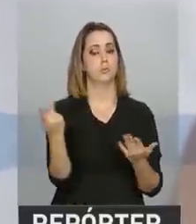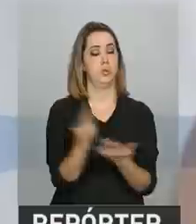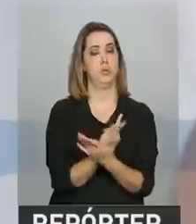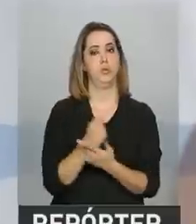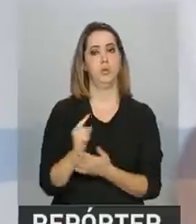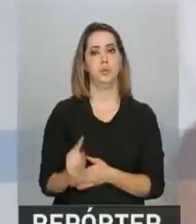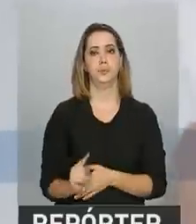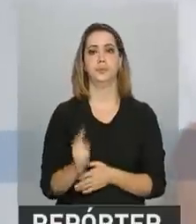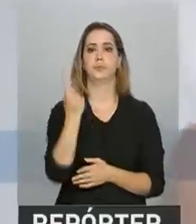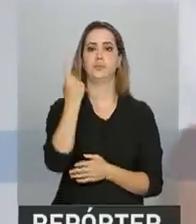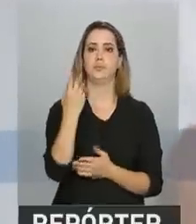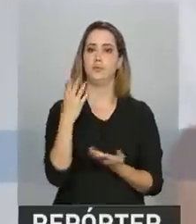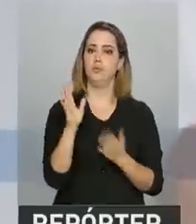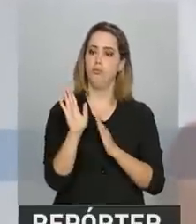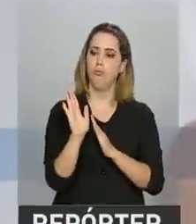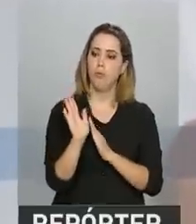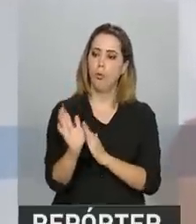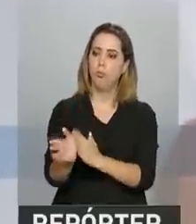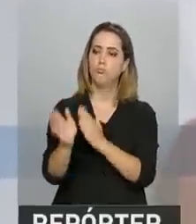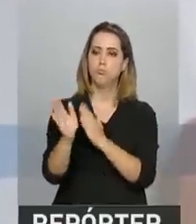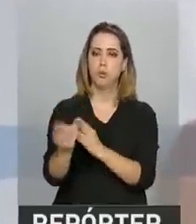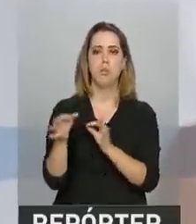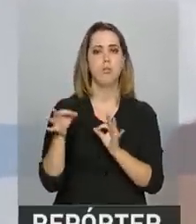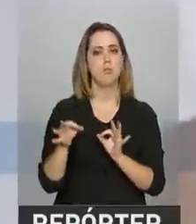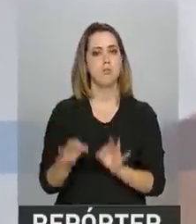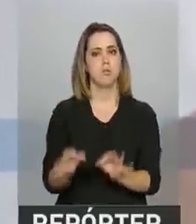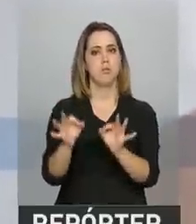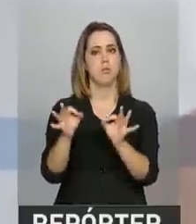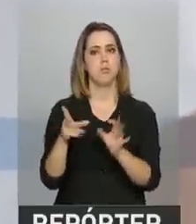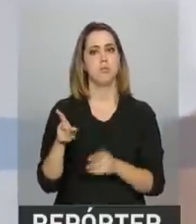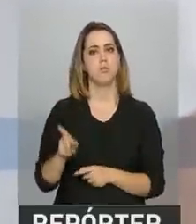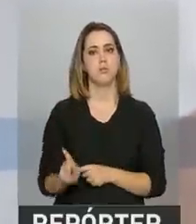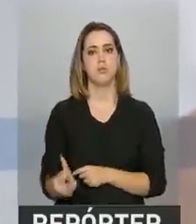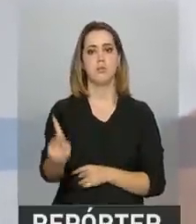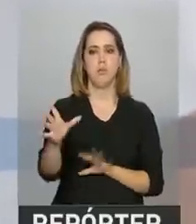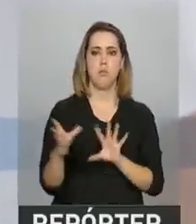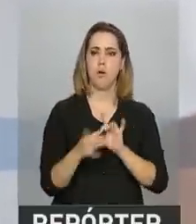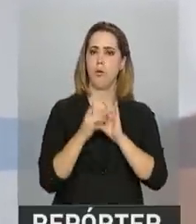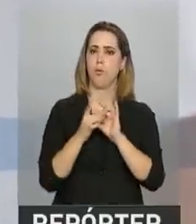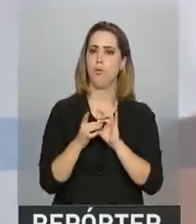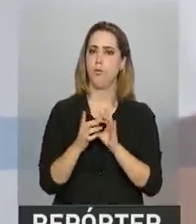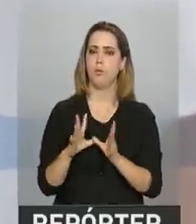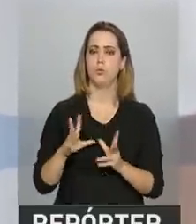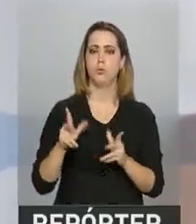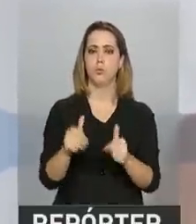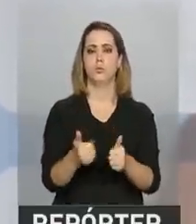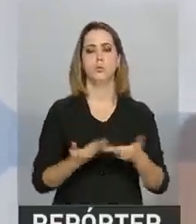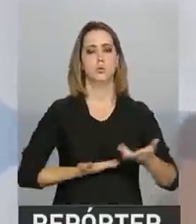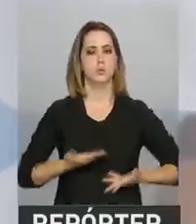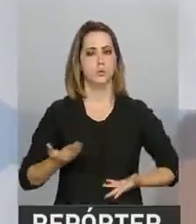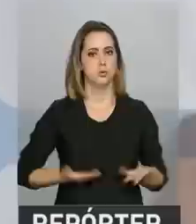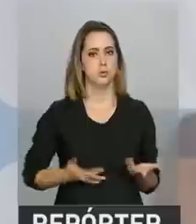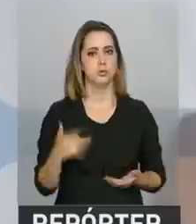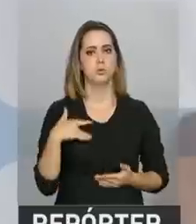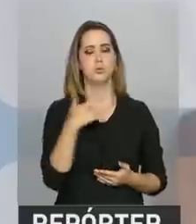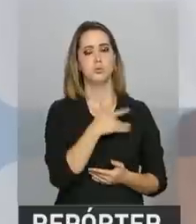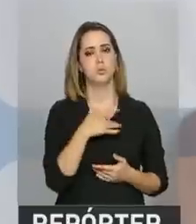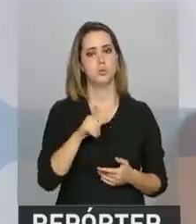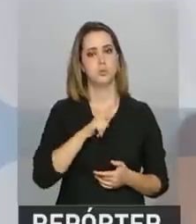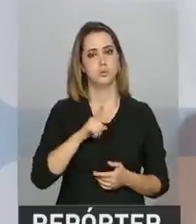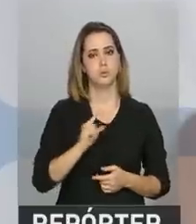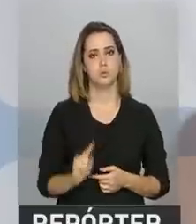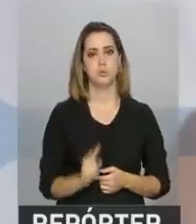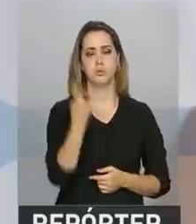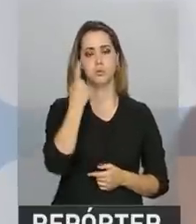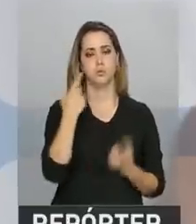procedimentos aconteçam de forma permanentemente integrada com todos os serviços de saúde disponíveis numa